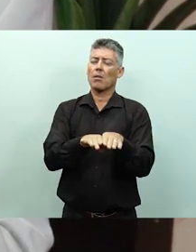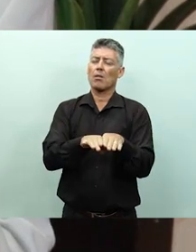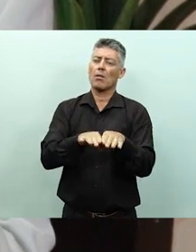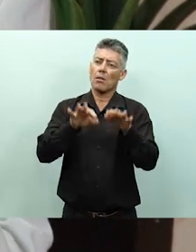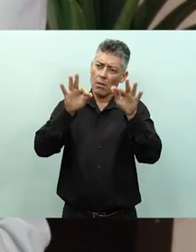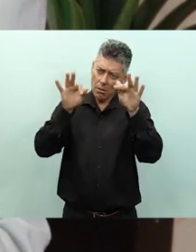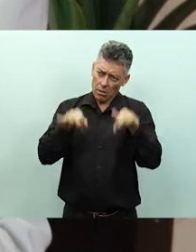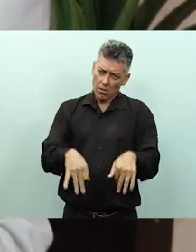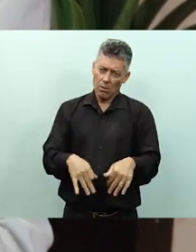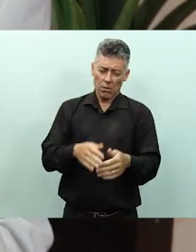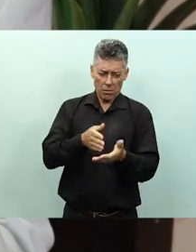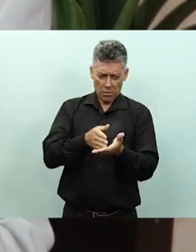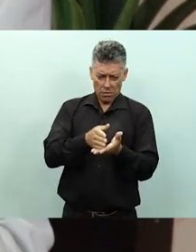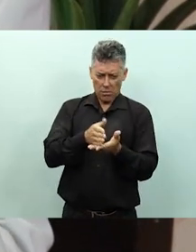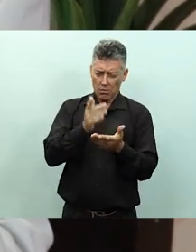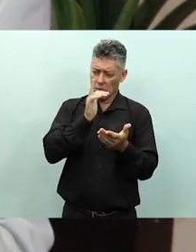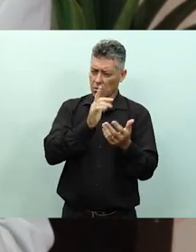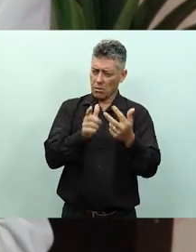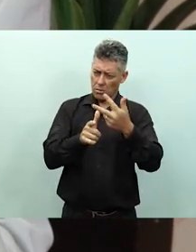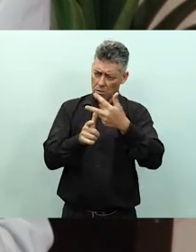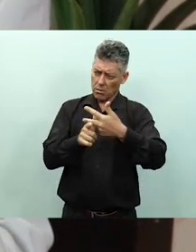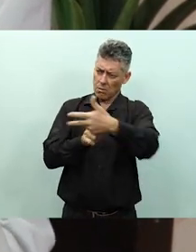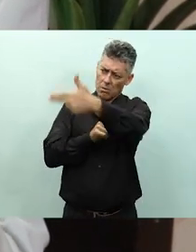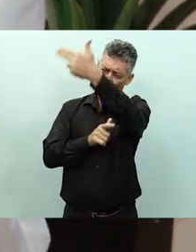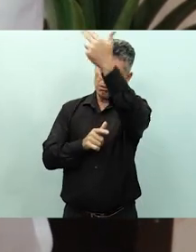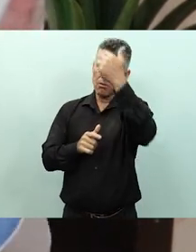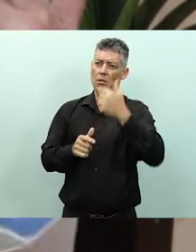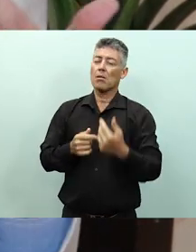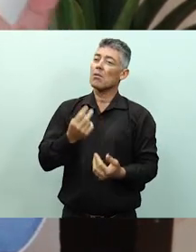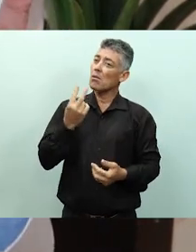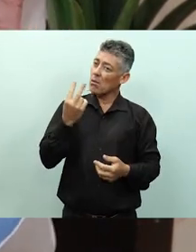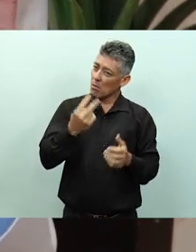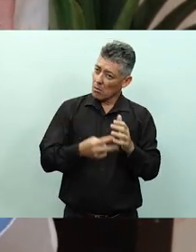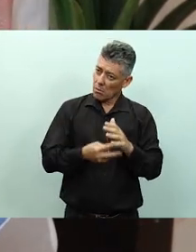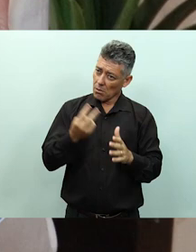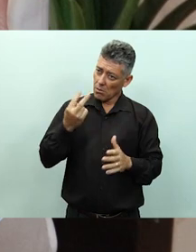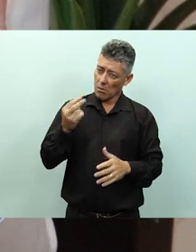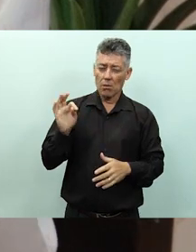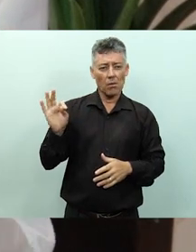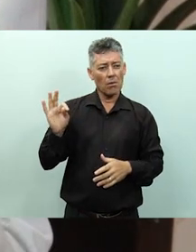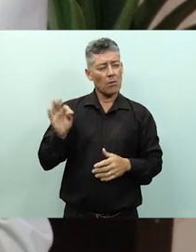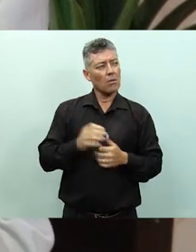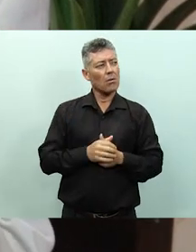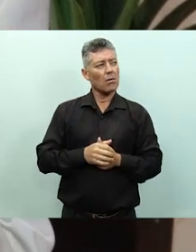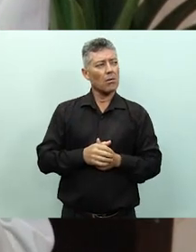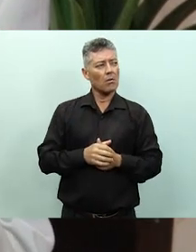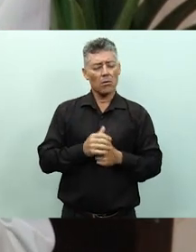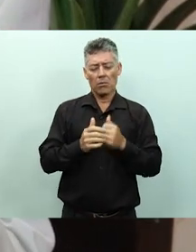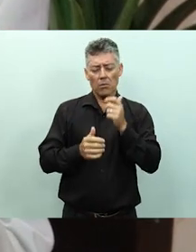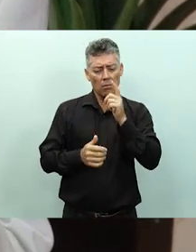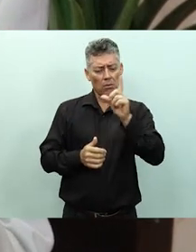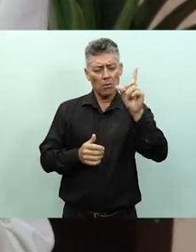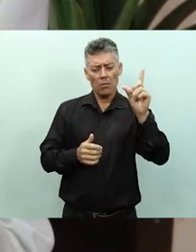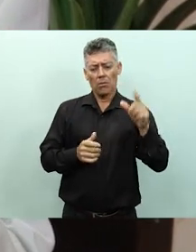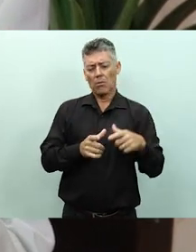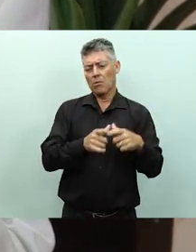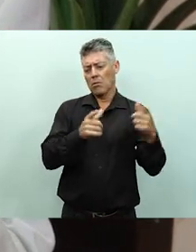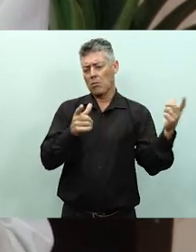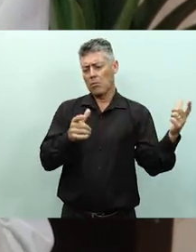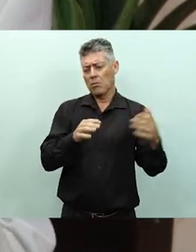no final, na reta final, ela ganha de Garibaldi. No segundo turno, aí essa vantagem se